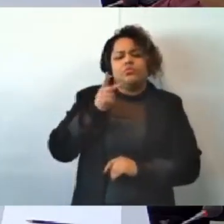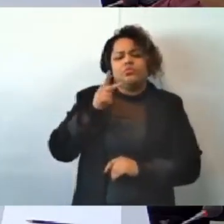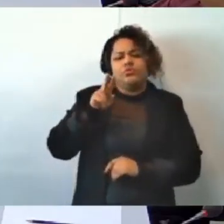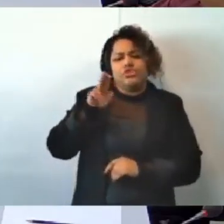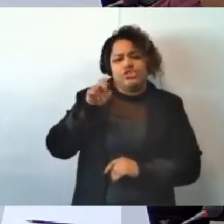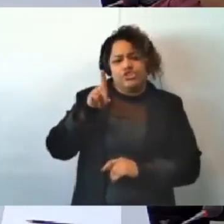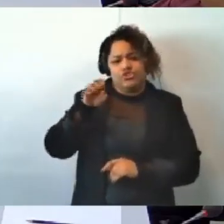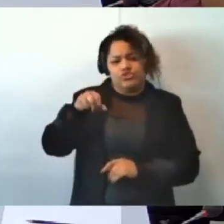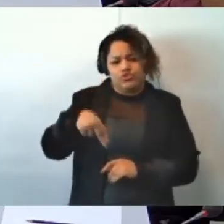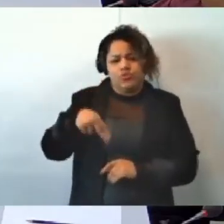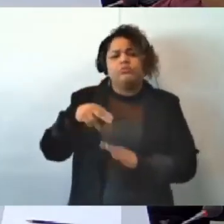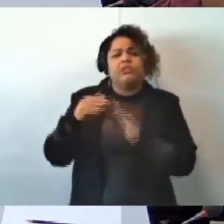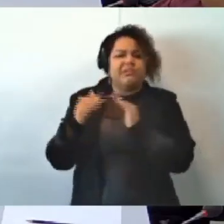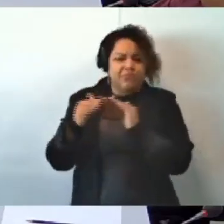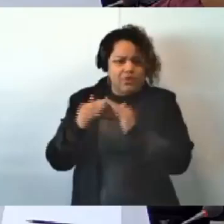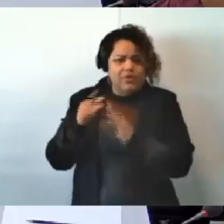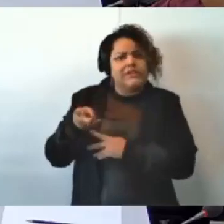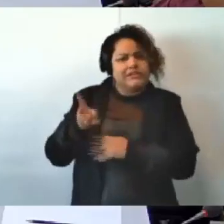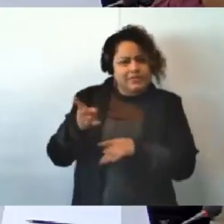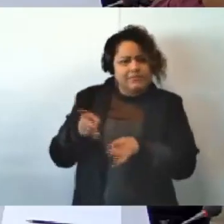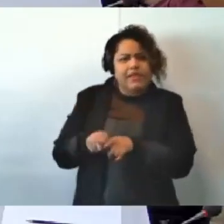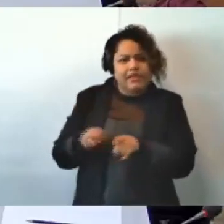bem-vindo.